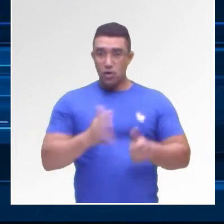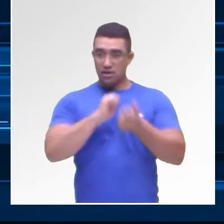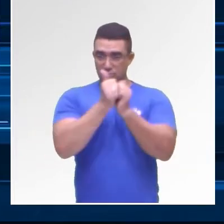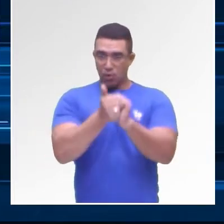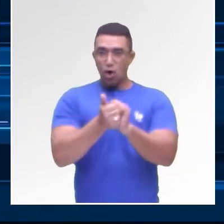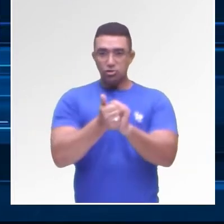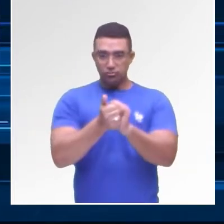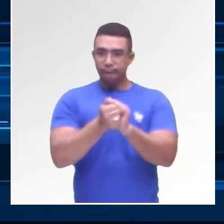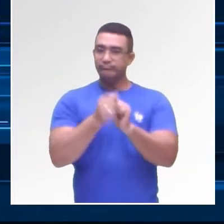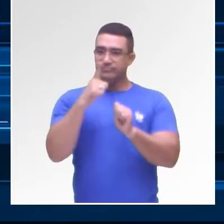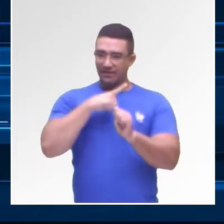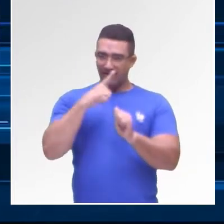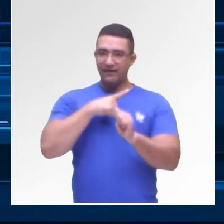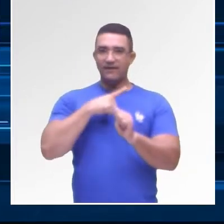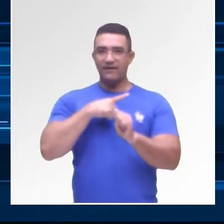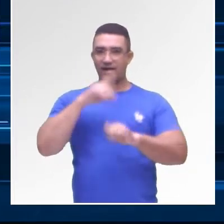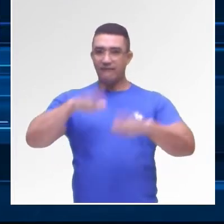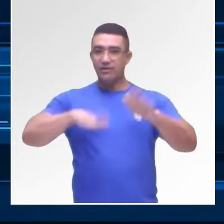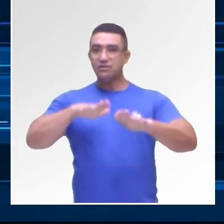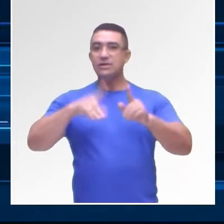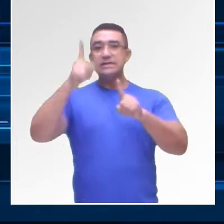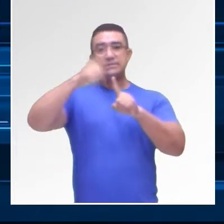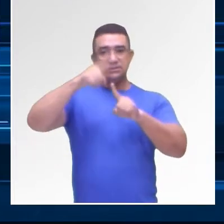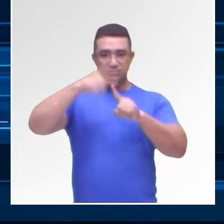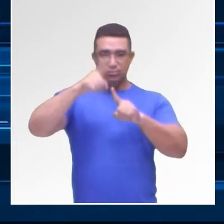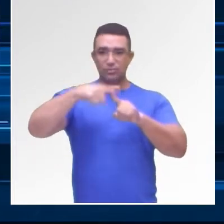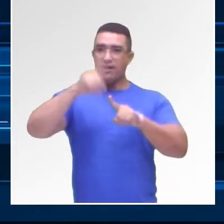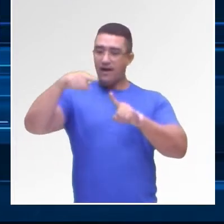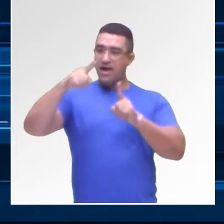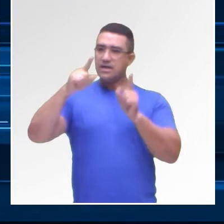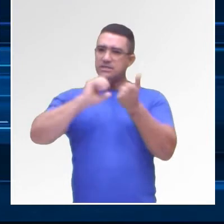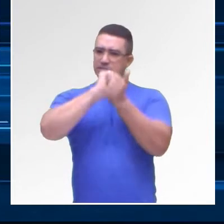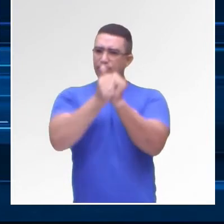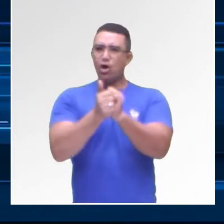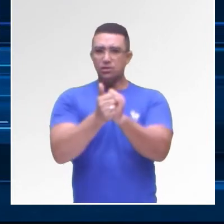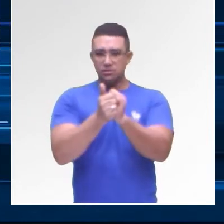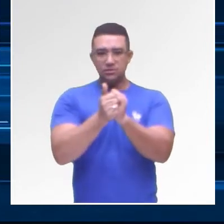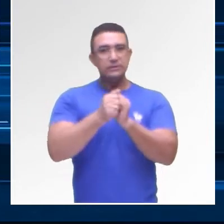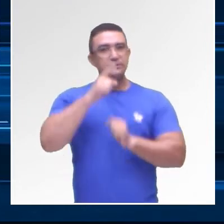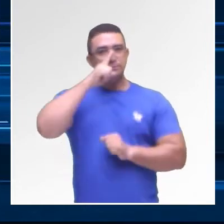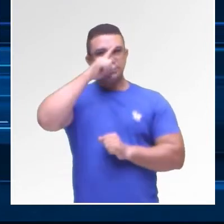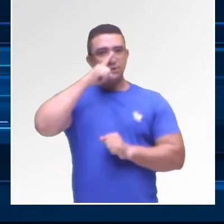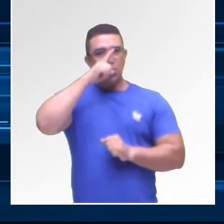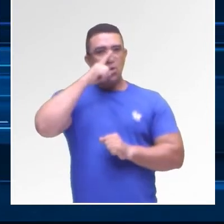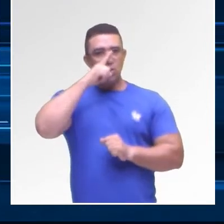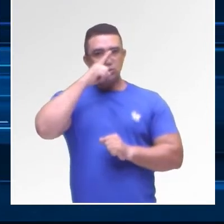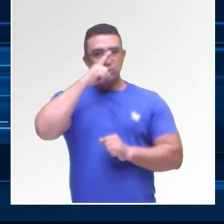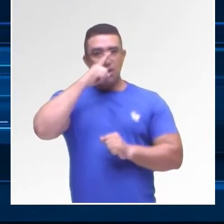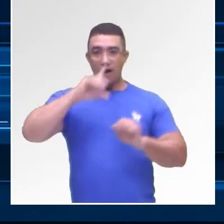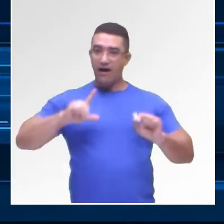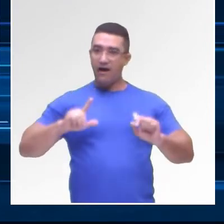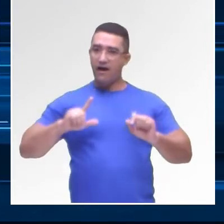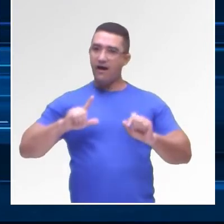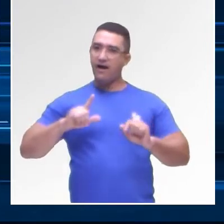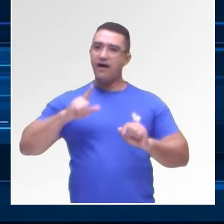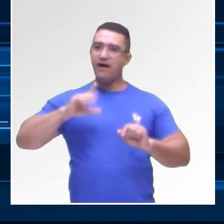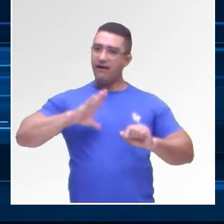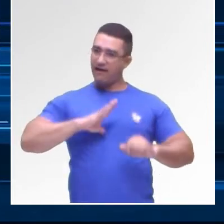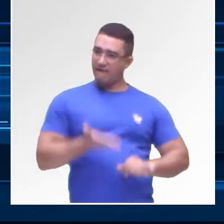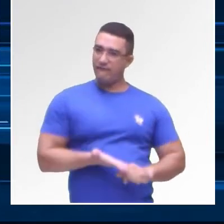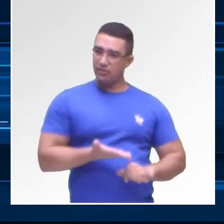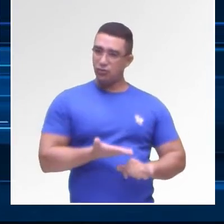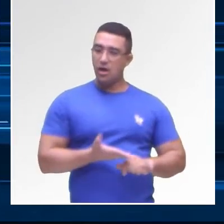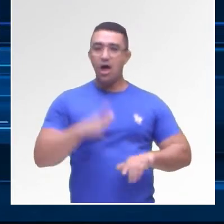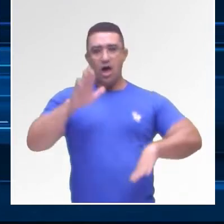Futebol, voleibol, basquete, esses esportes comuns, tradicionais, pode haver algum tipo